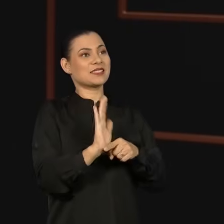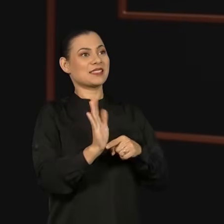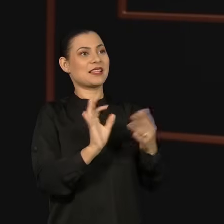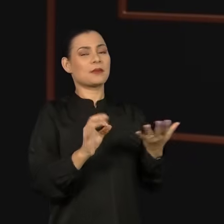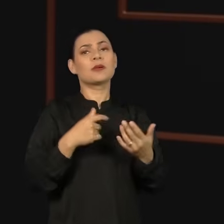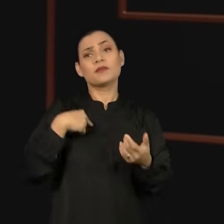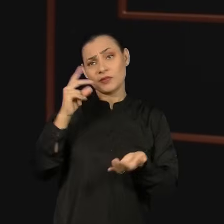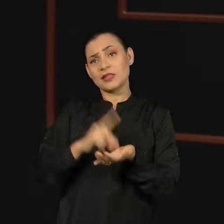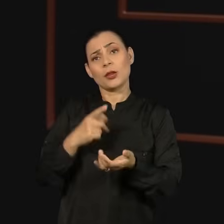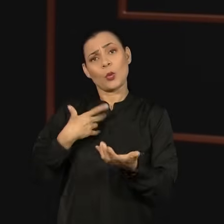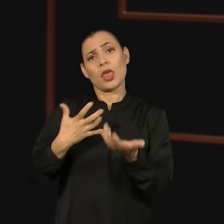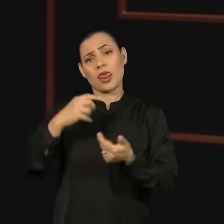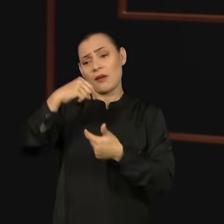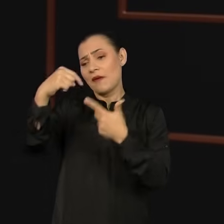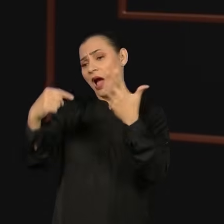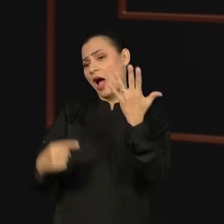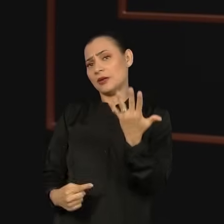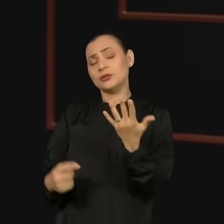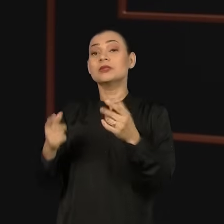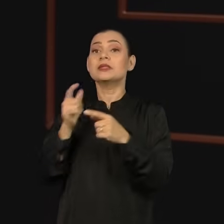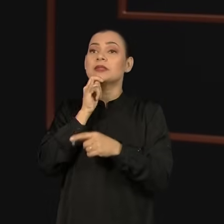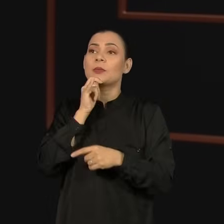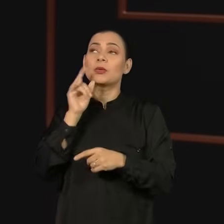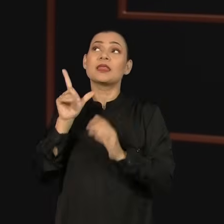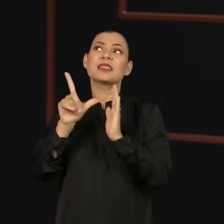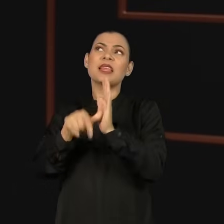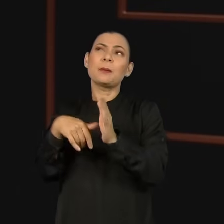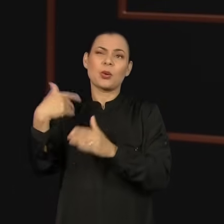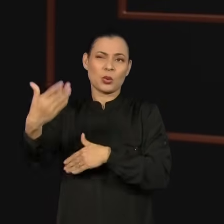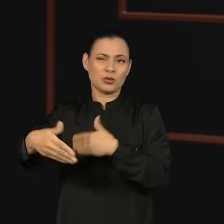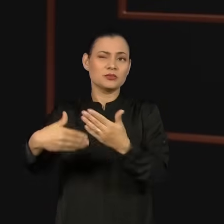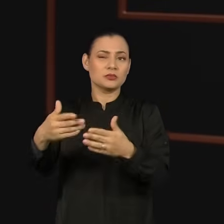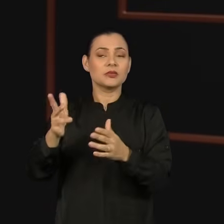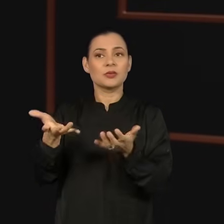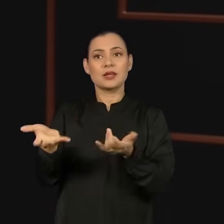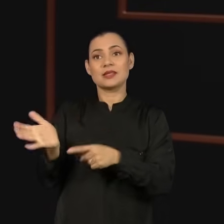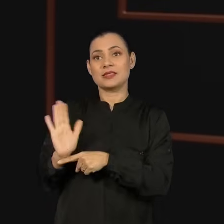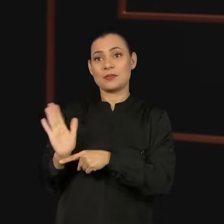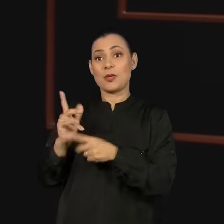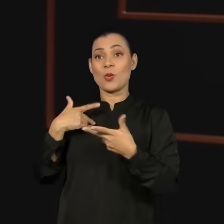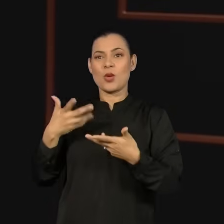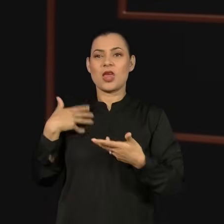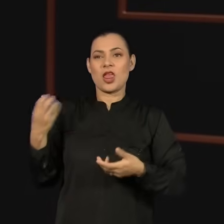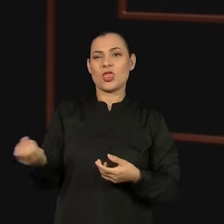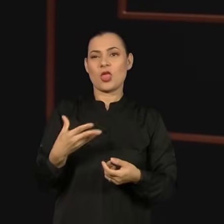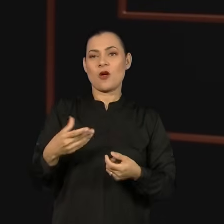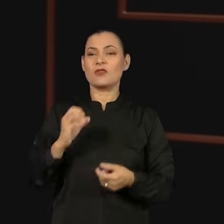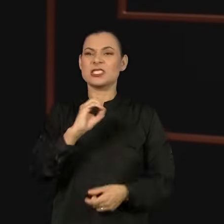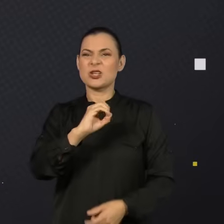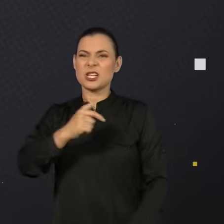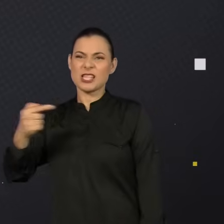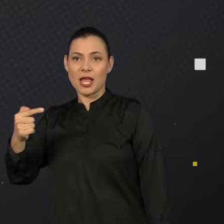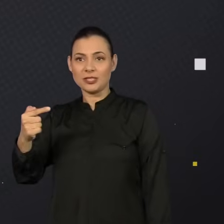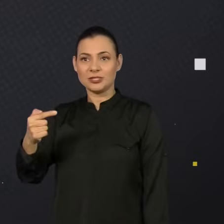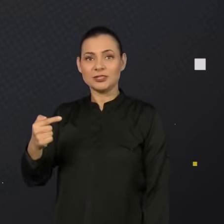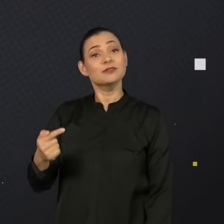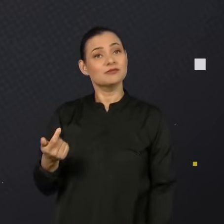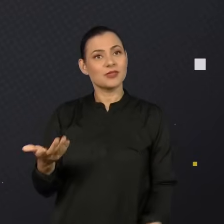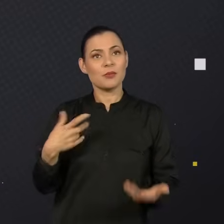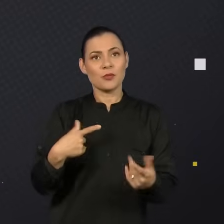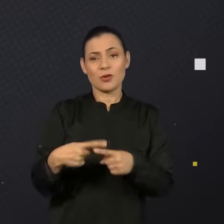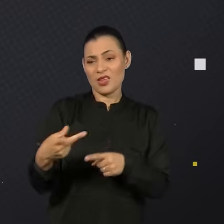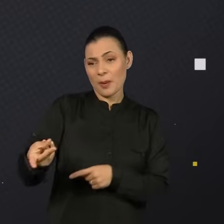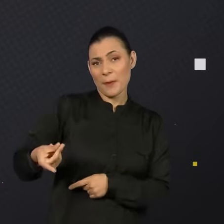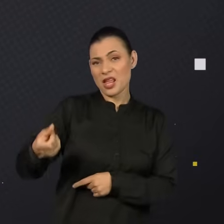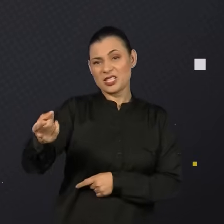várias coisas. Na verdade, esse astro de cinema foi um pouco mais tarde. Que eu queria ser um novo James Bond. Eu pensei assim, esse homem não vai viver